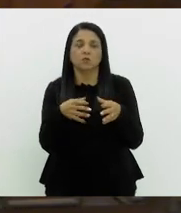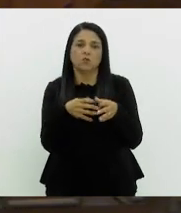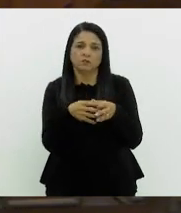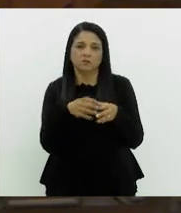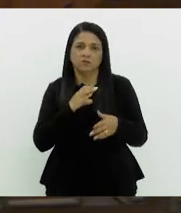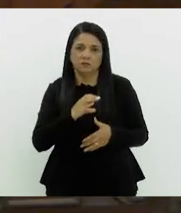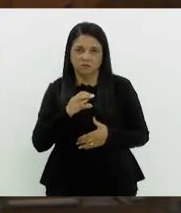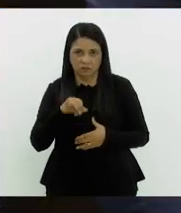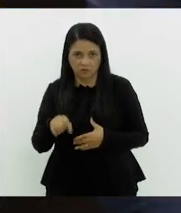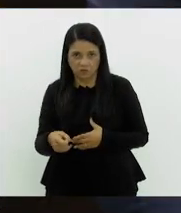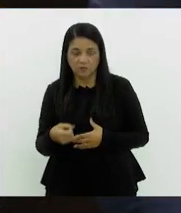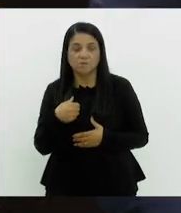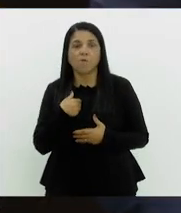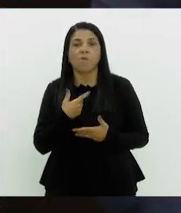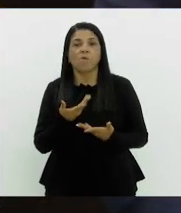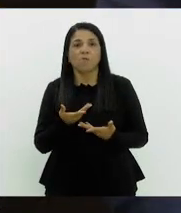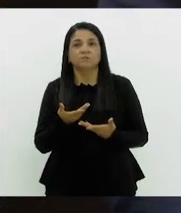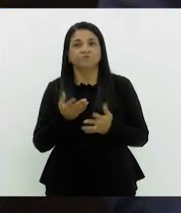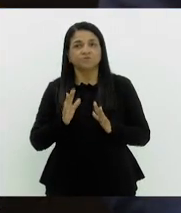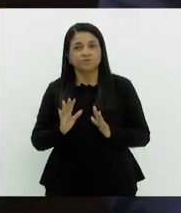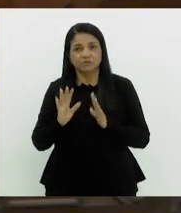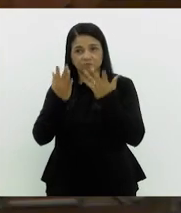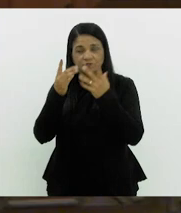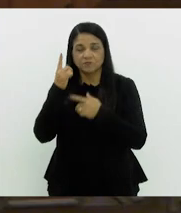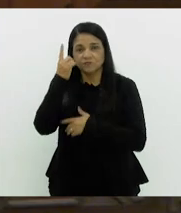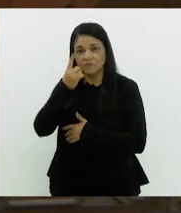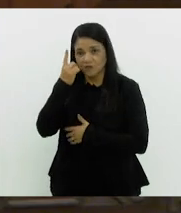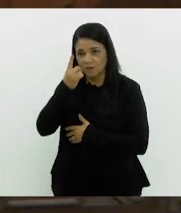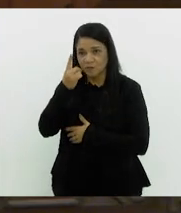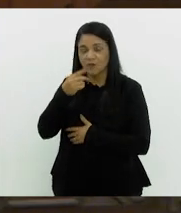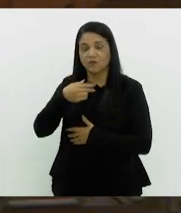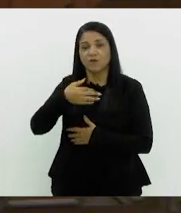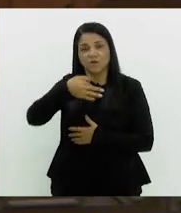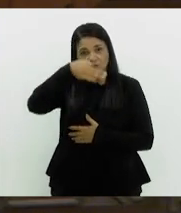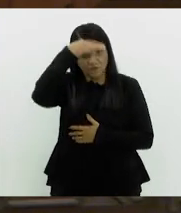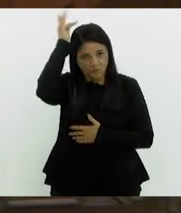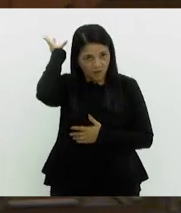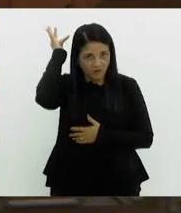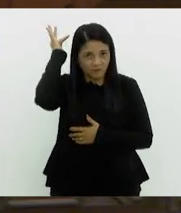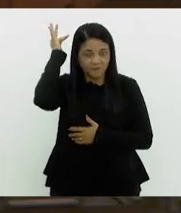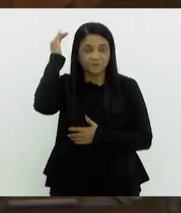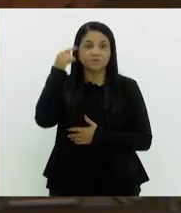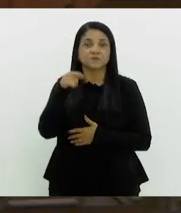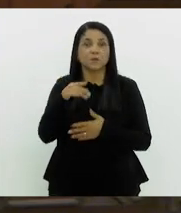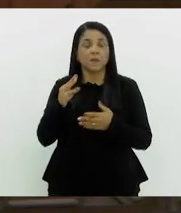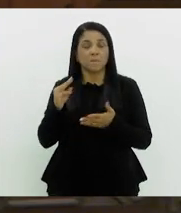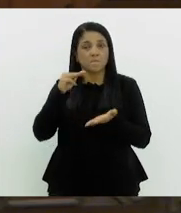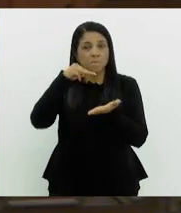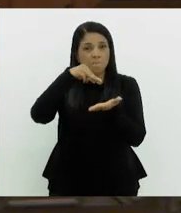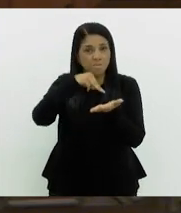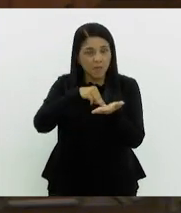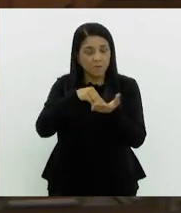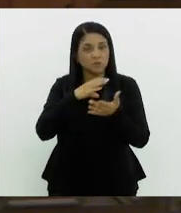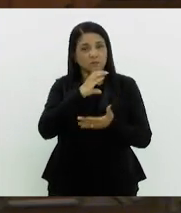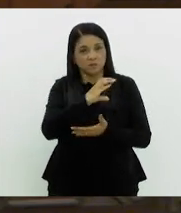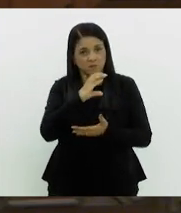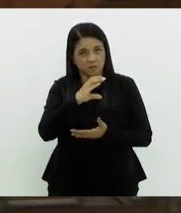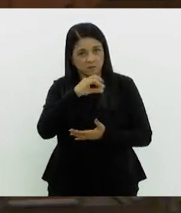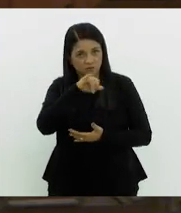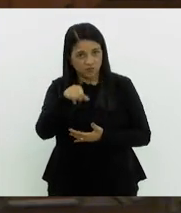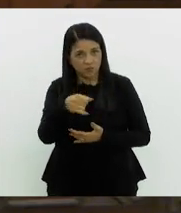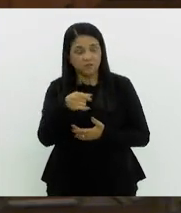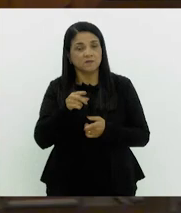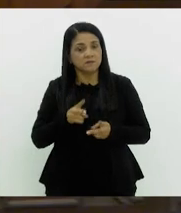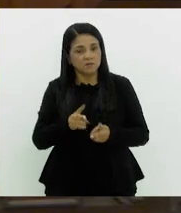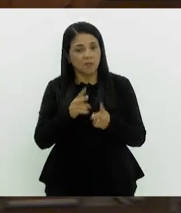eu aproveito para saudar também o deputado Fred Pacheco, que é membro da Comissão de Constituição e Justiça, e está sempre ao